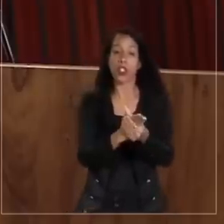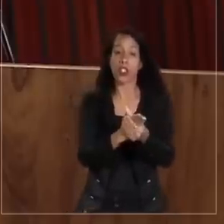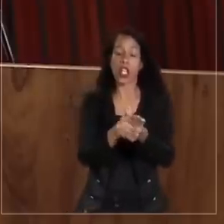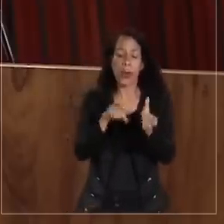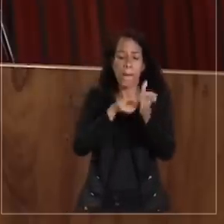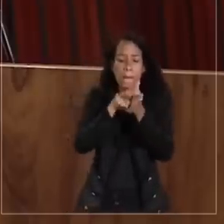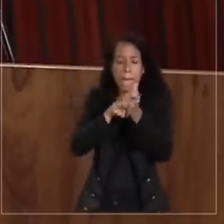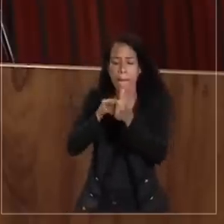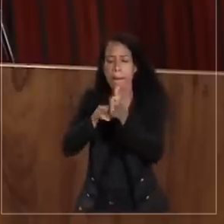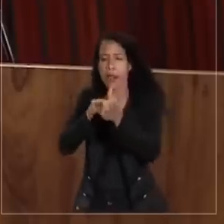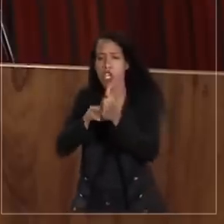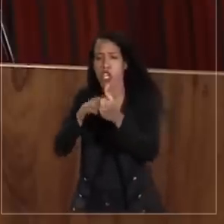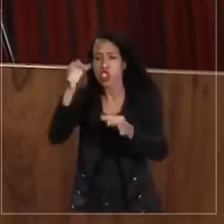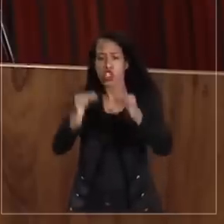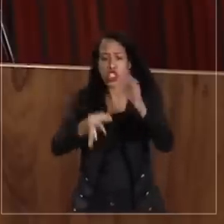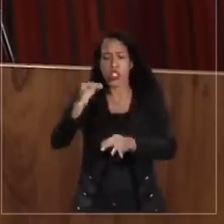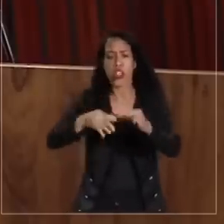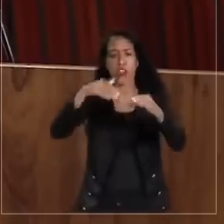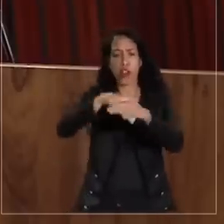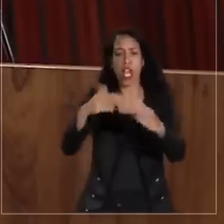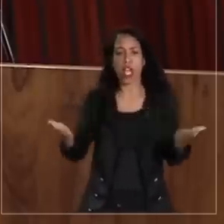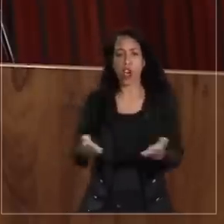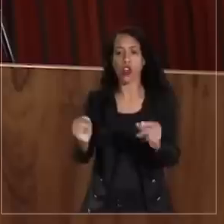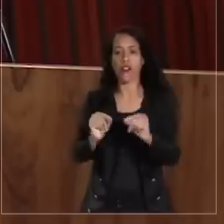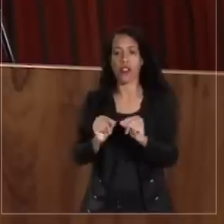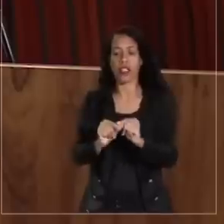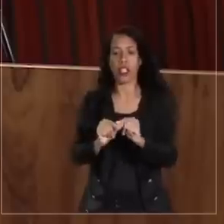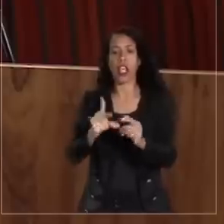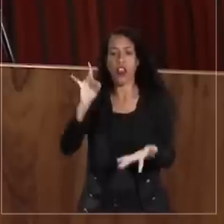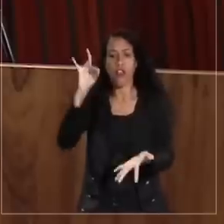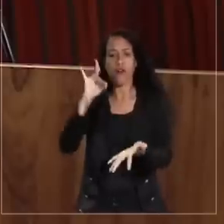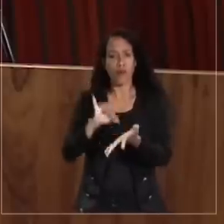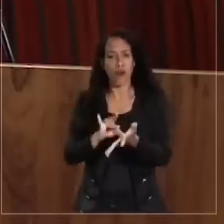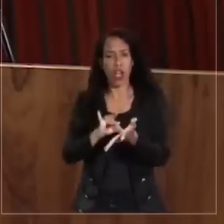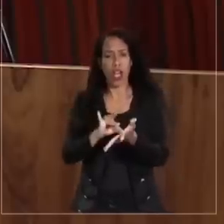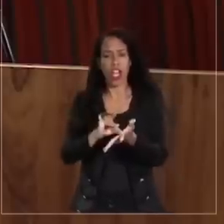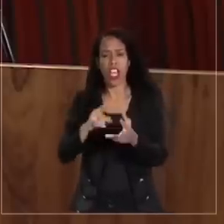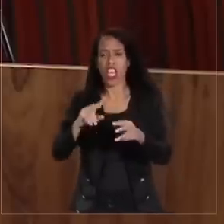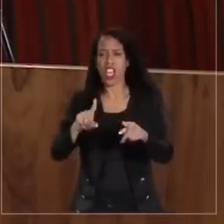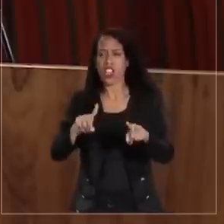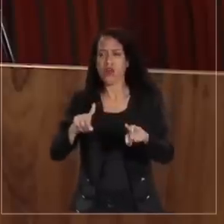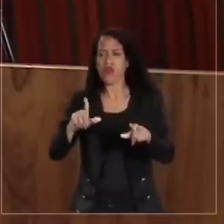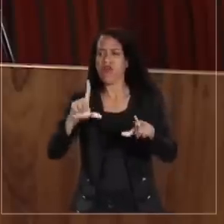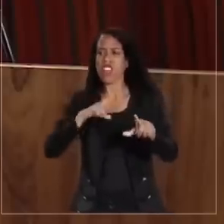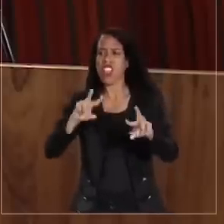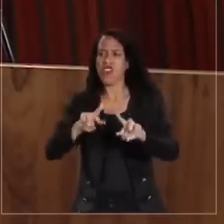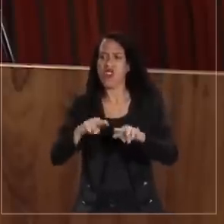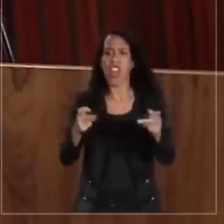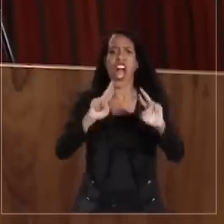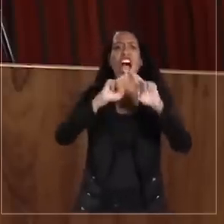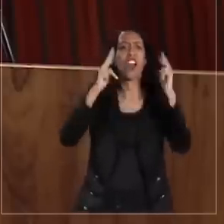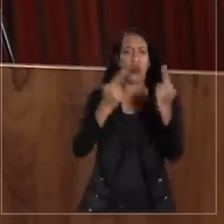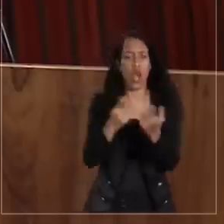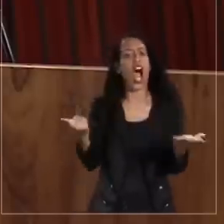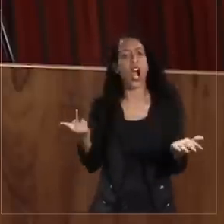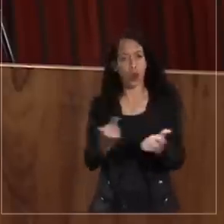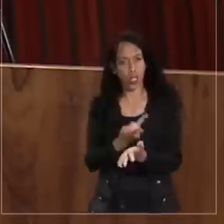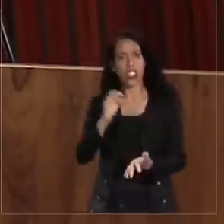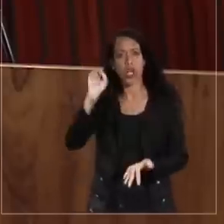ação de investigação judicial eleitoral, como estamos fazendo. Os fatos são incontroversos, a reunião aconteceu, foi